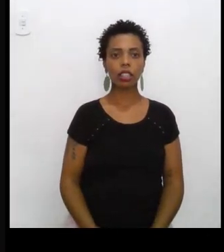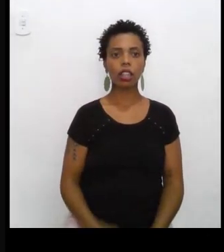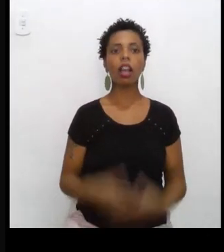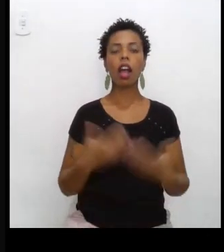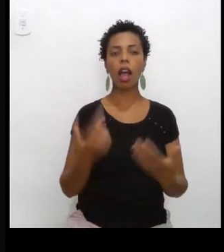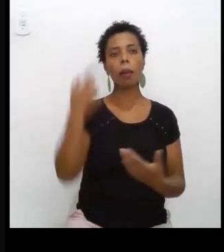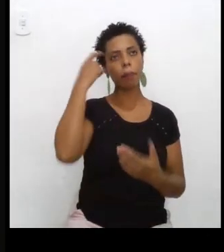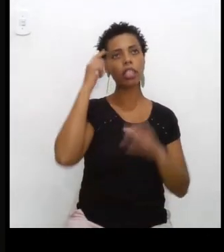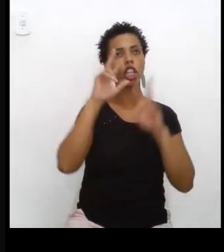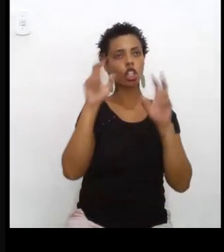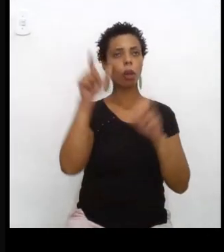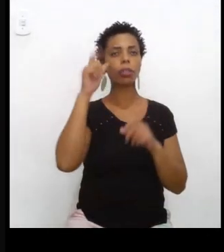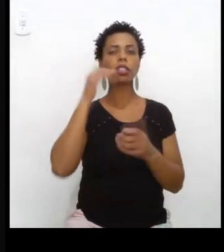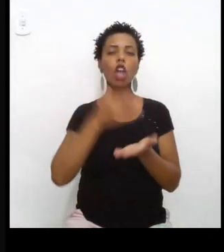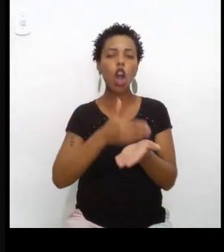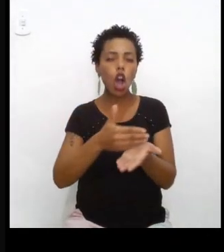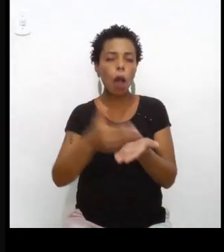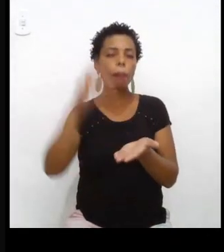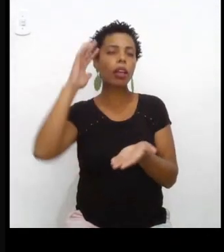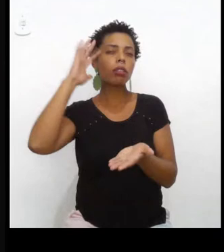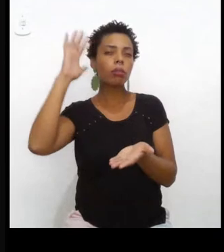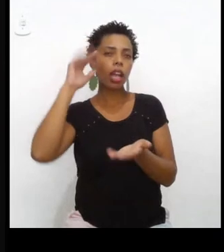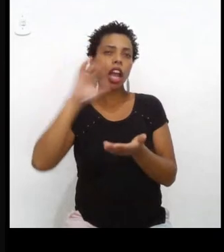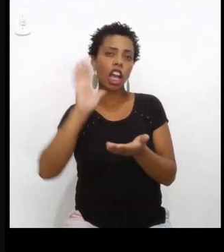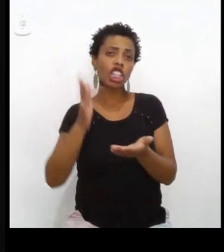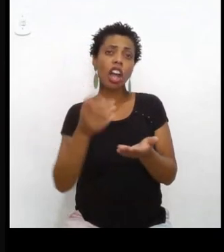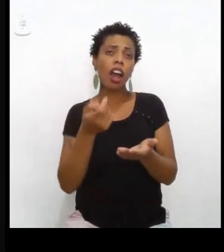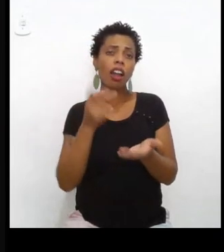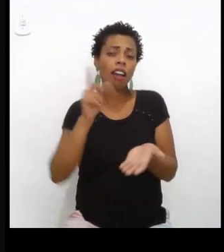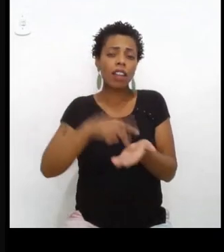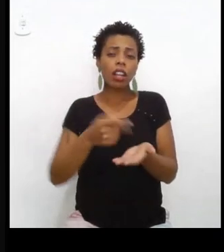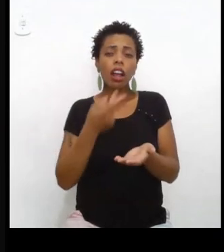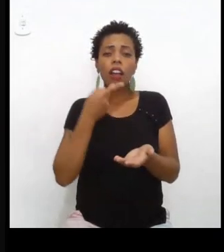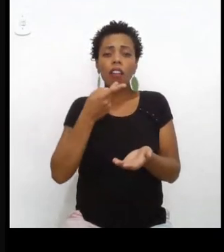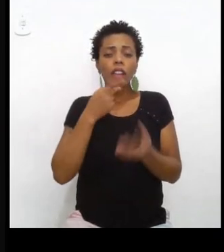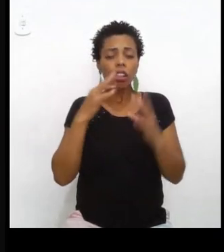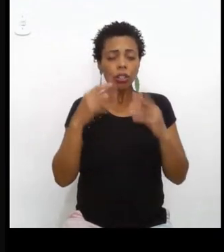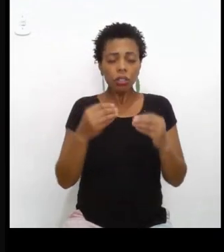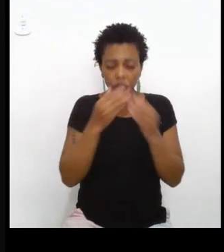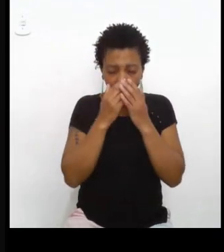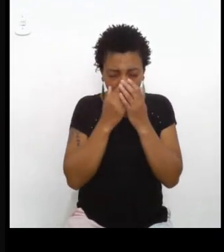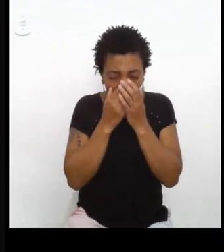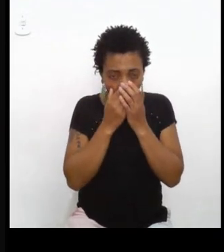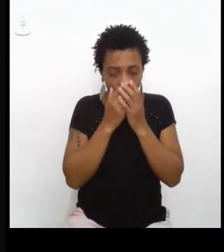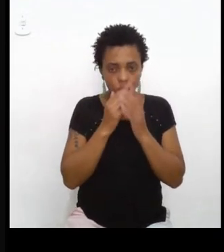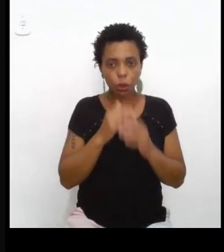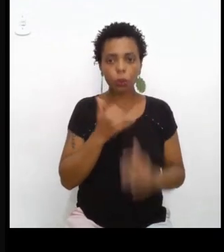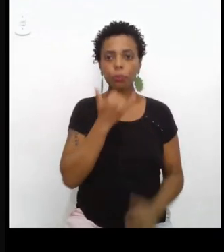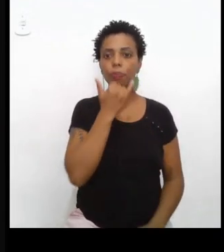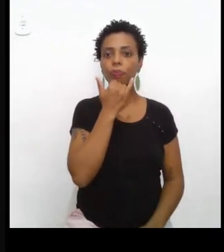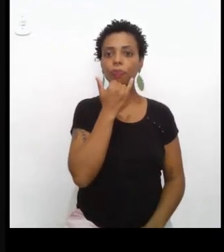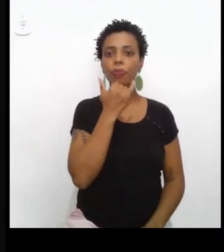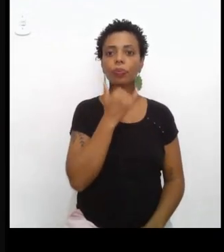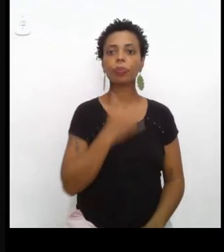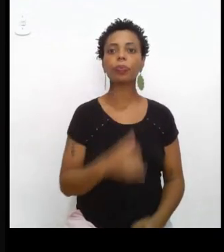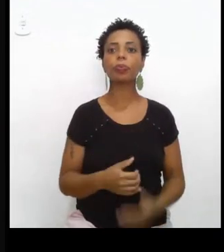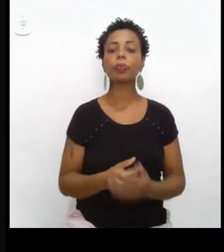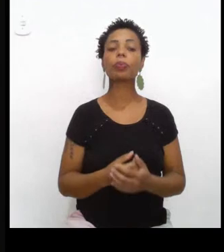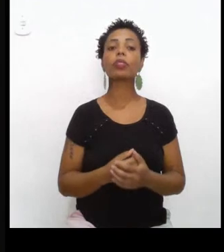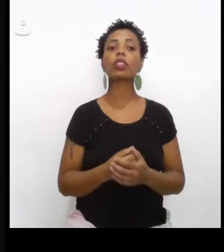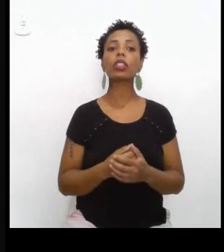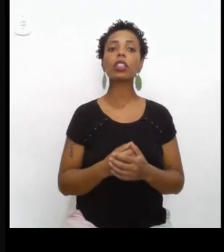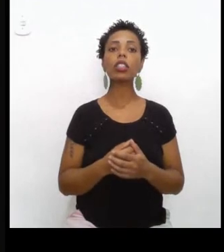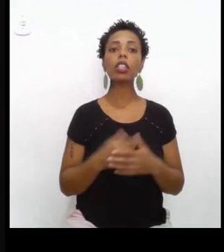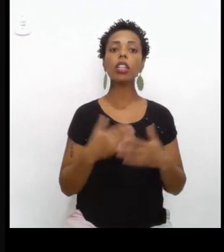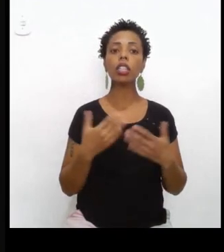preâmbulo assim que já é uma fala com as inteiras eu fiquei pensando que talvez esse talvez